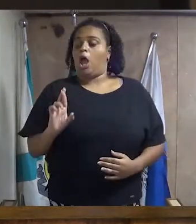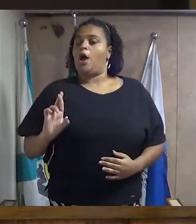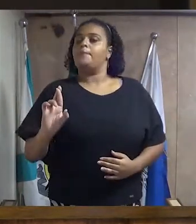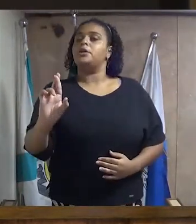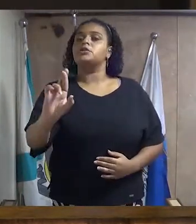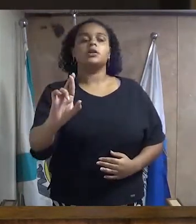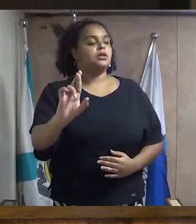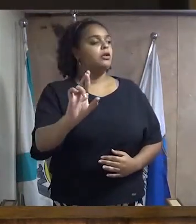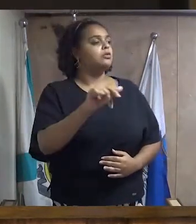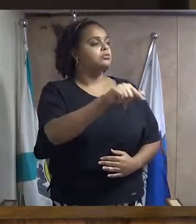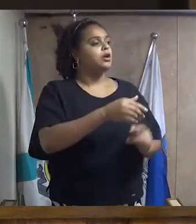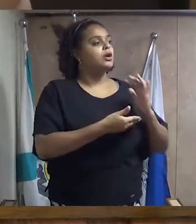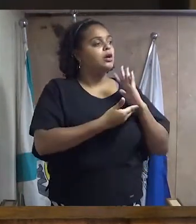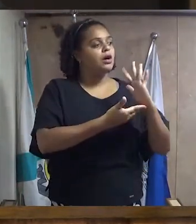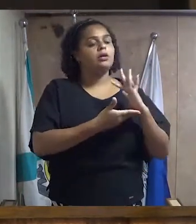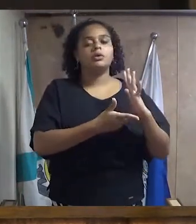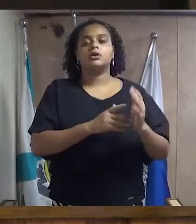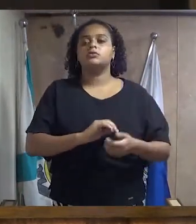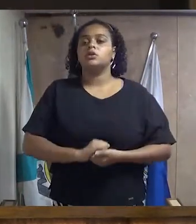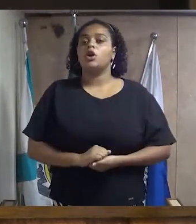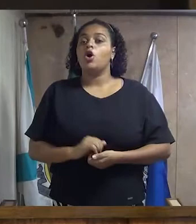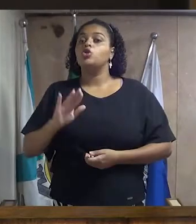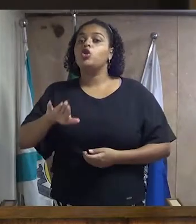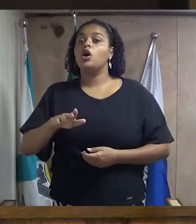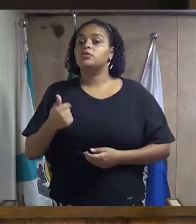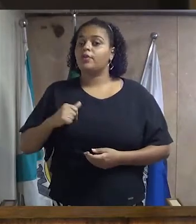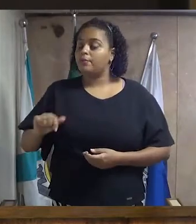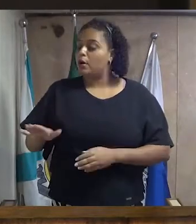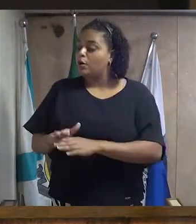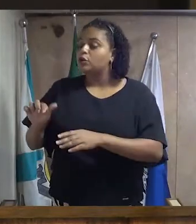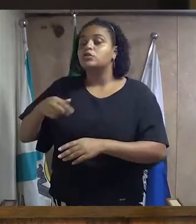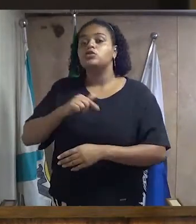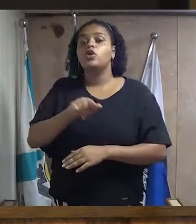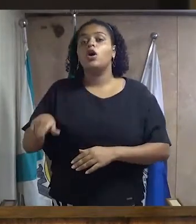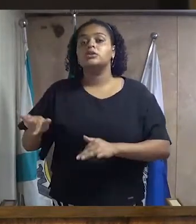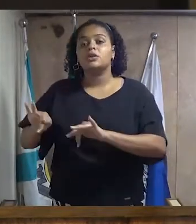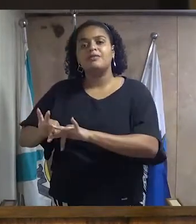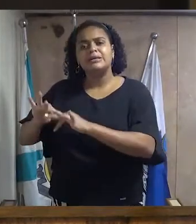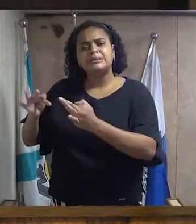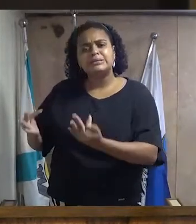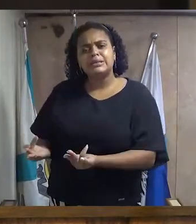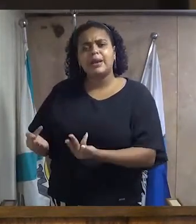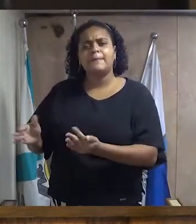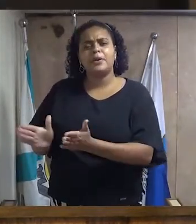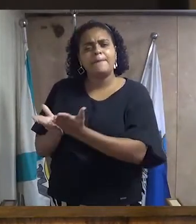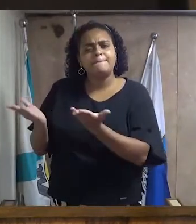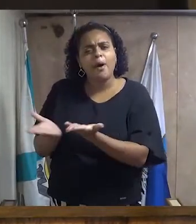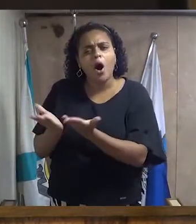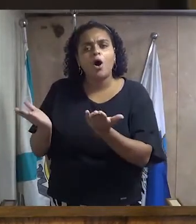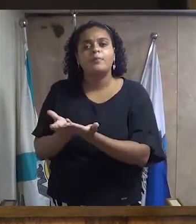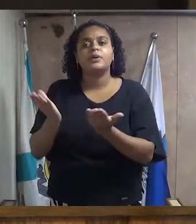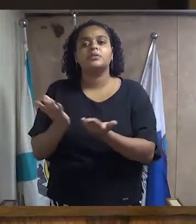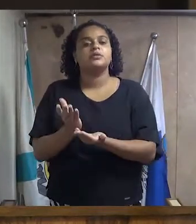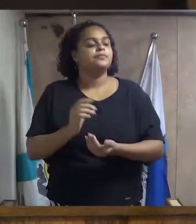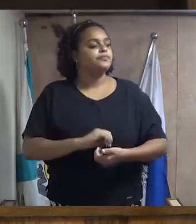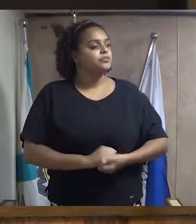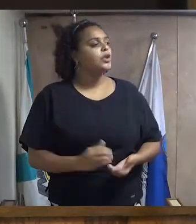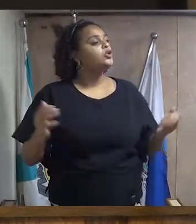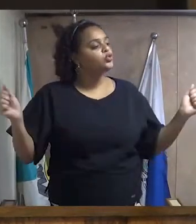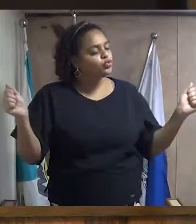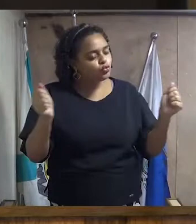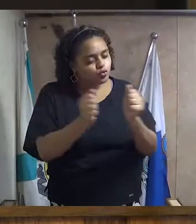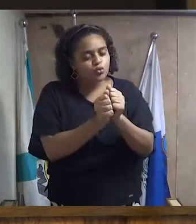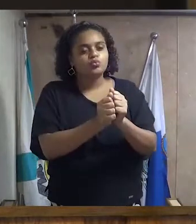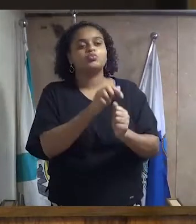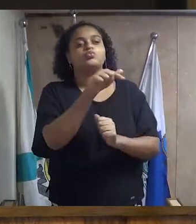altura que ela merece. Porque nós viemos de baixo, mas nunca tivemos vida fácil, minha família. E hoje, junto com vocês aqui, quero estar